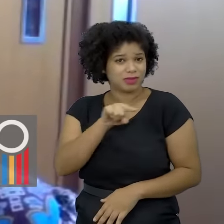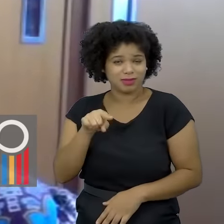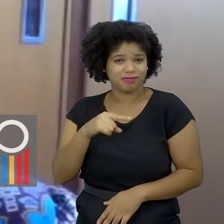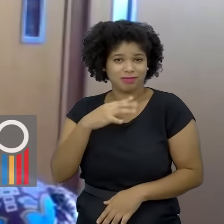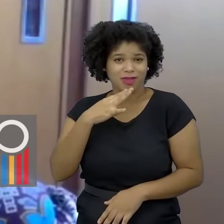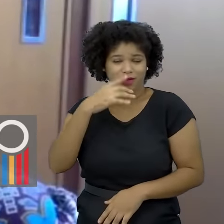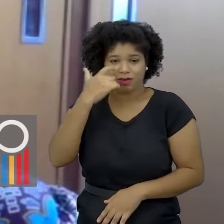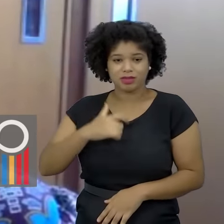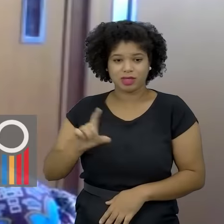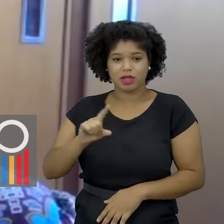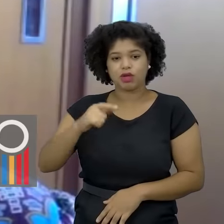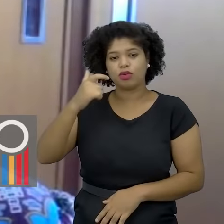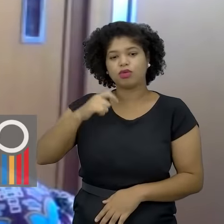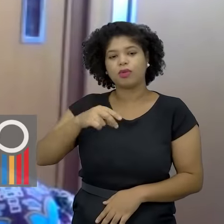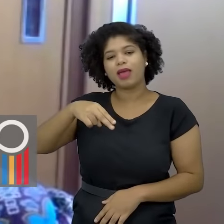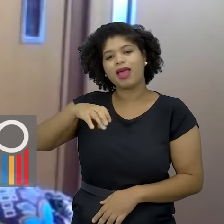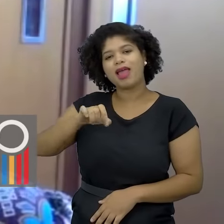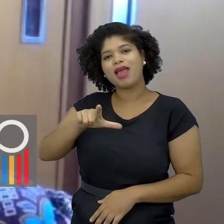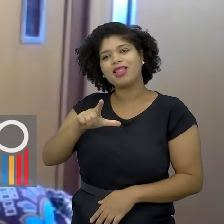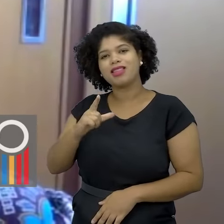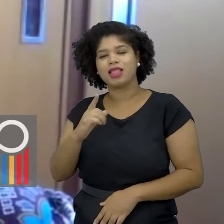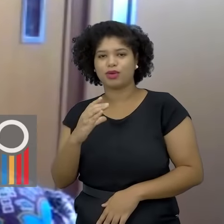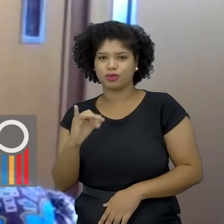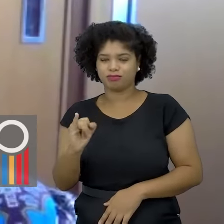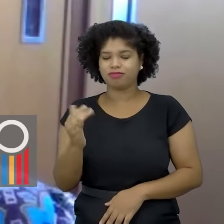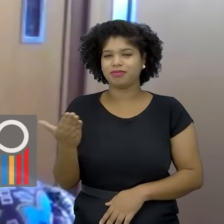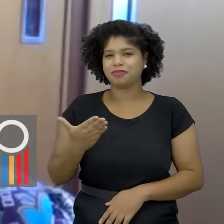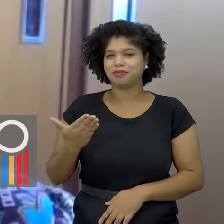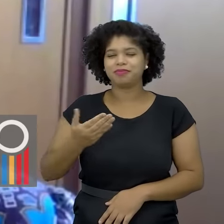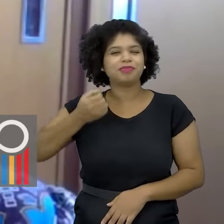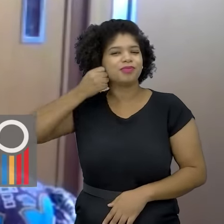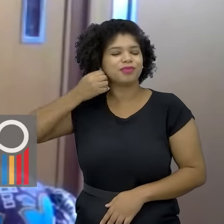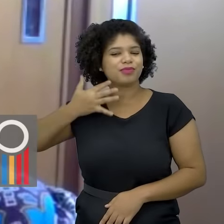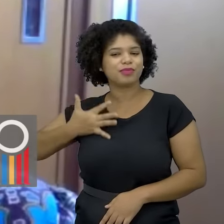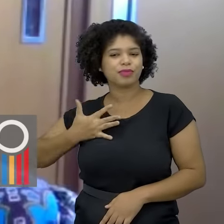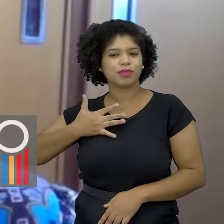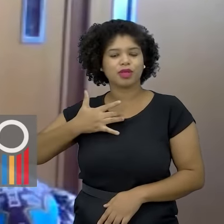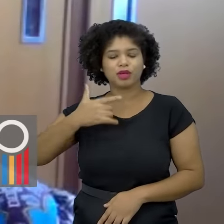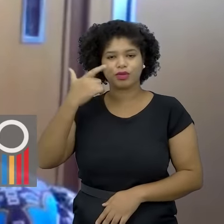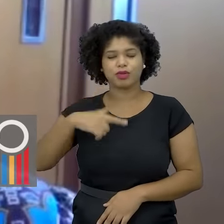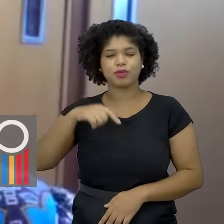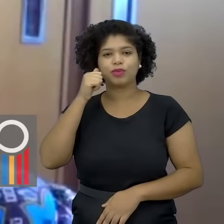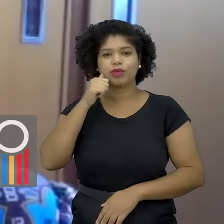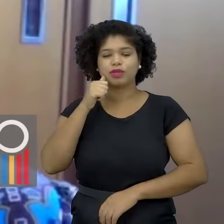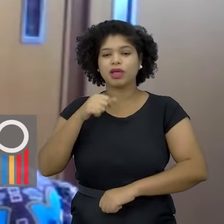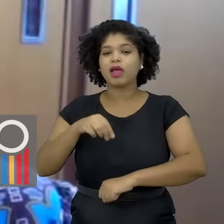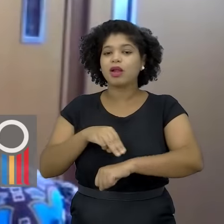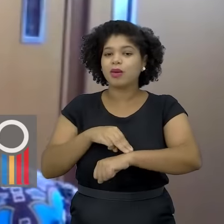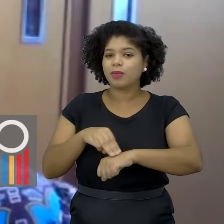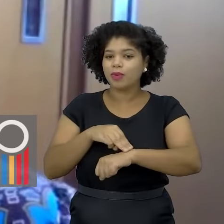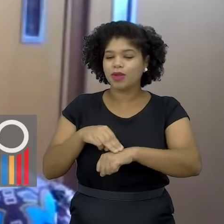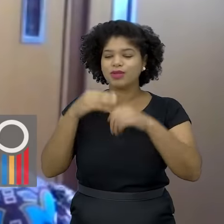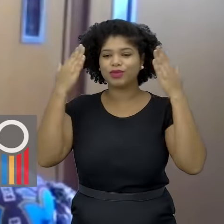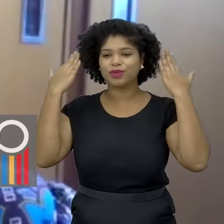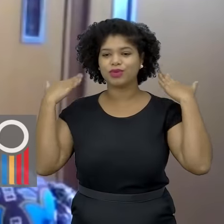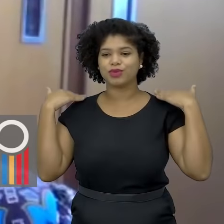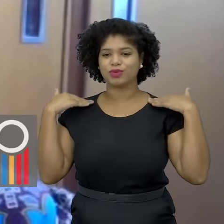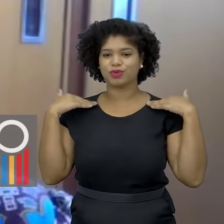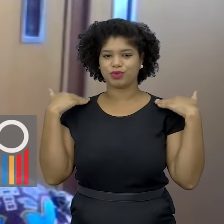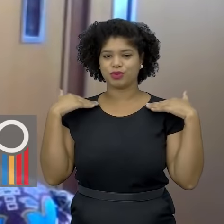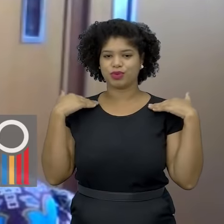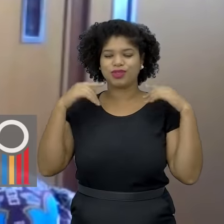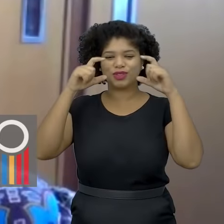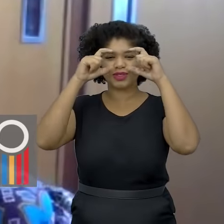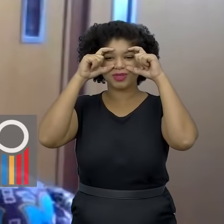eu sou a professora Neuci, vou fazer uma breve descrição minha. Sou morena, cabelos escuros até o ombro e